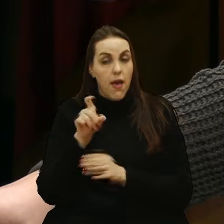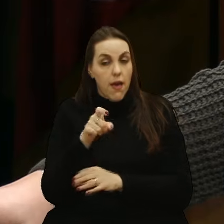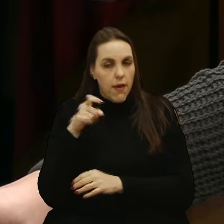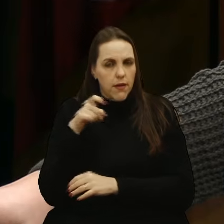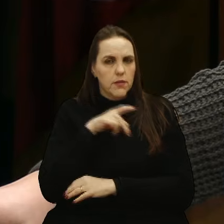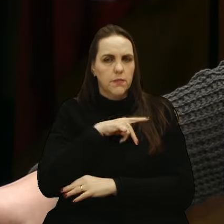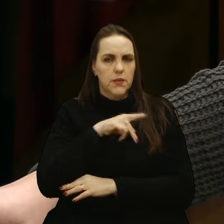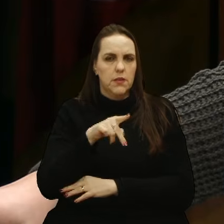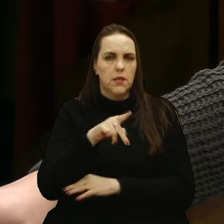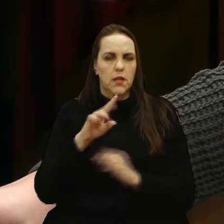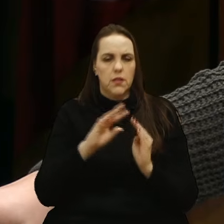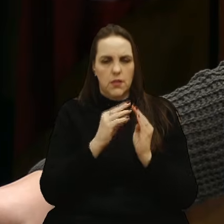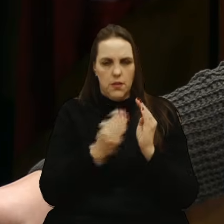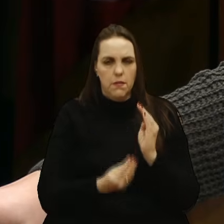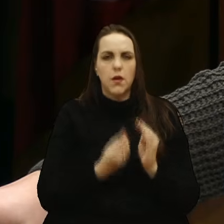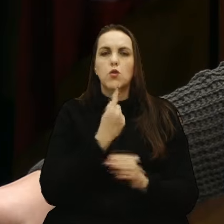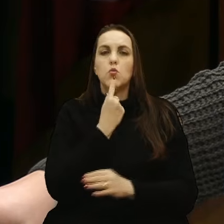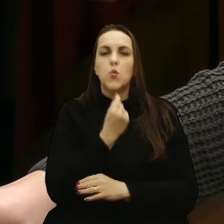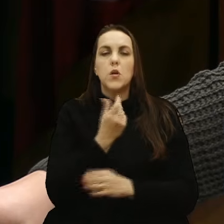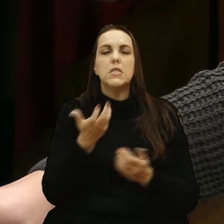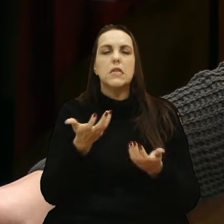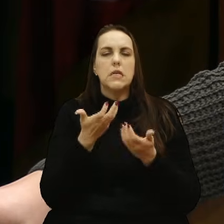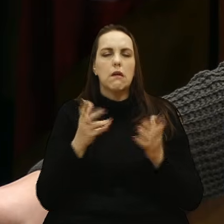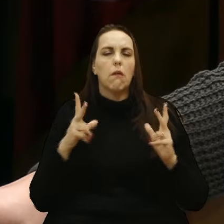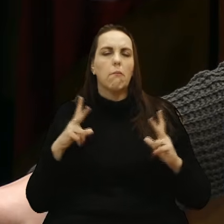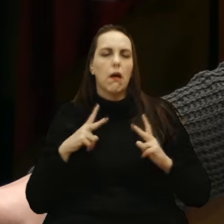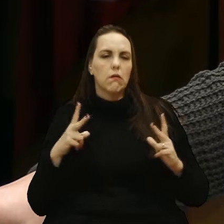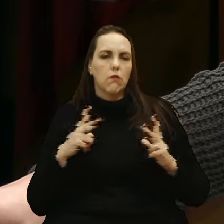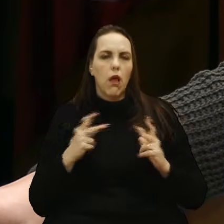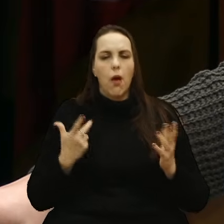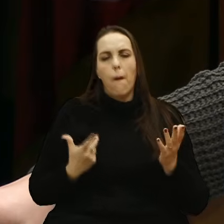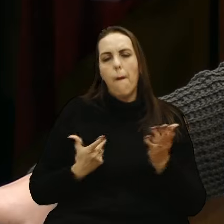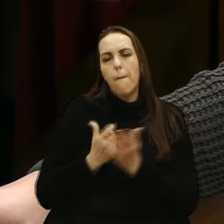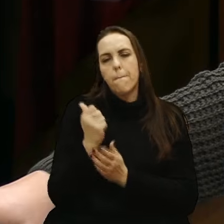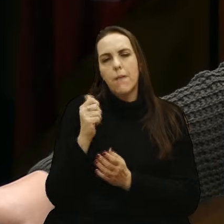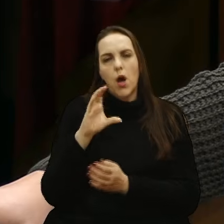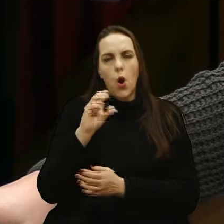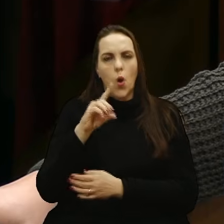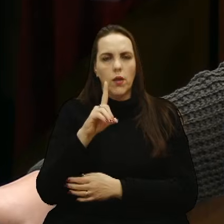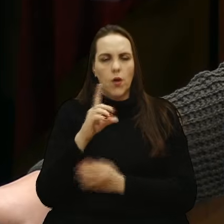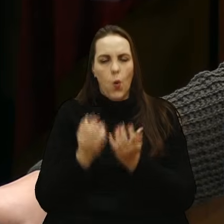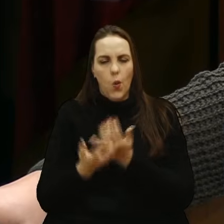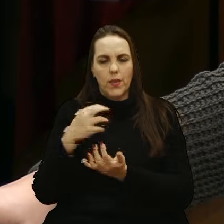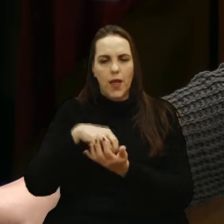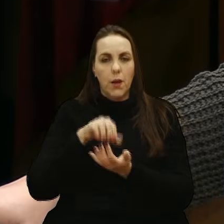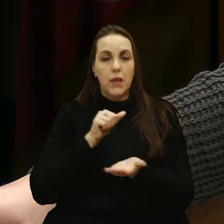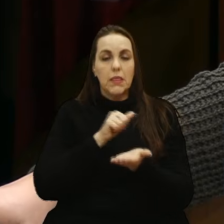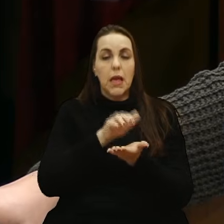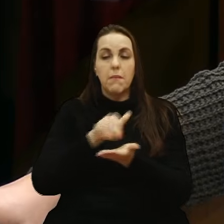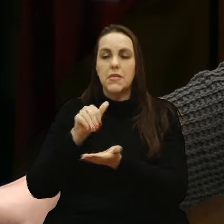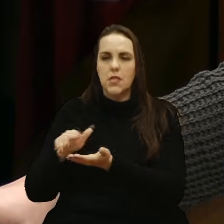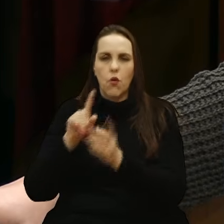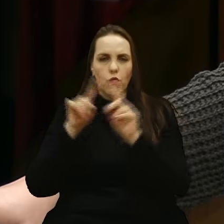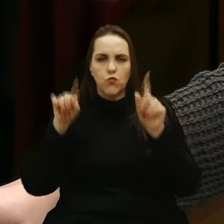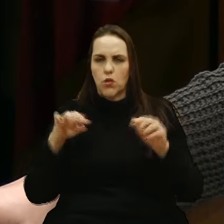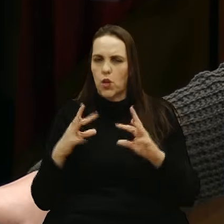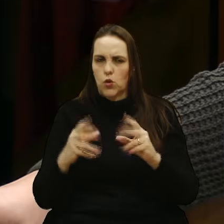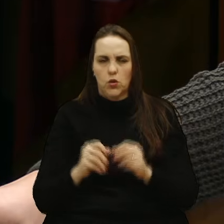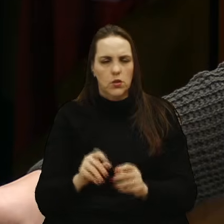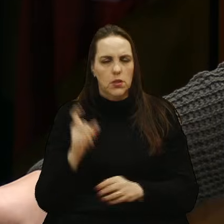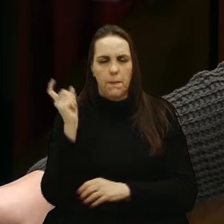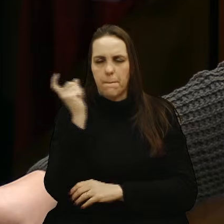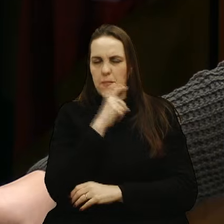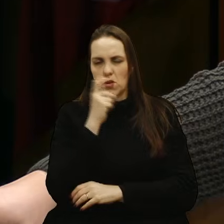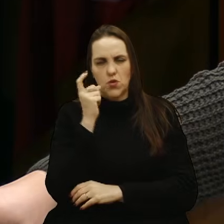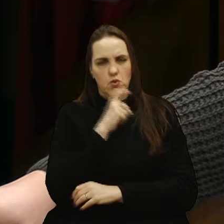ex-presidente do SAMAI, João Ex, queria privatizar e comprar a Codeca para demitir todos os servidores. Pura